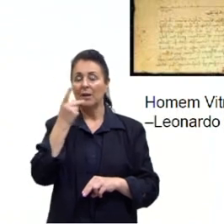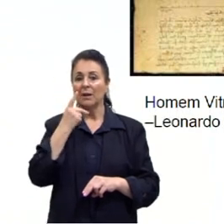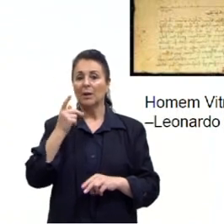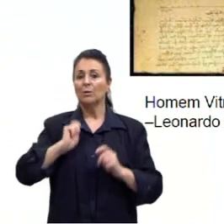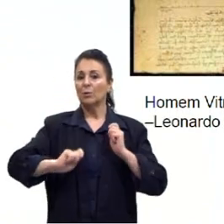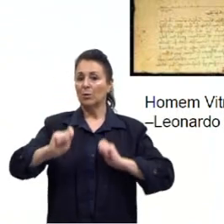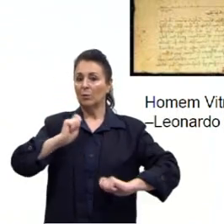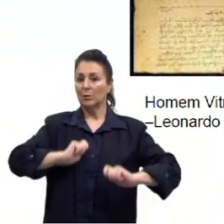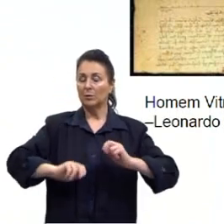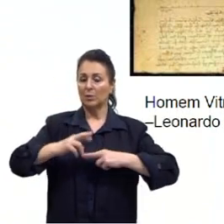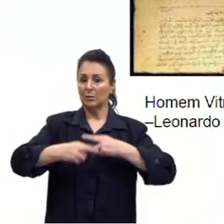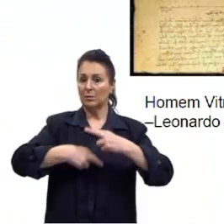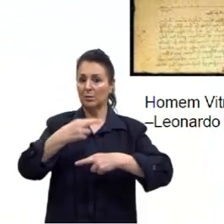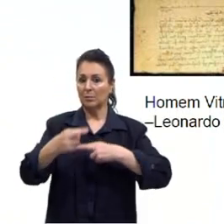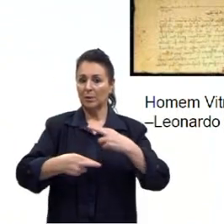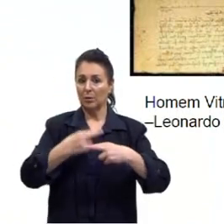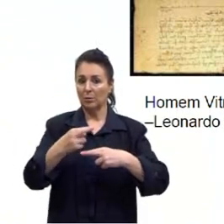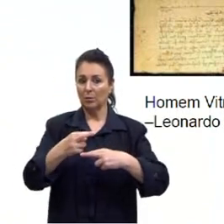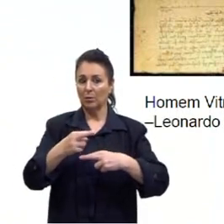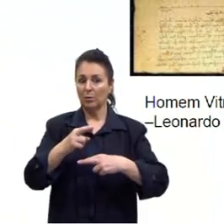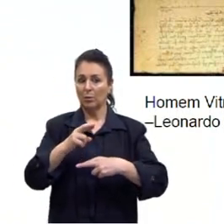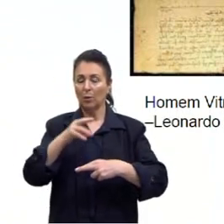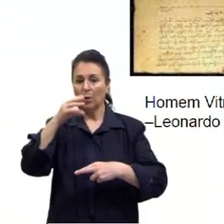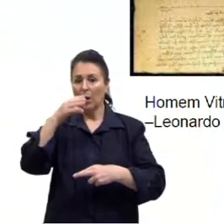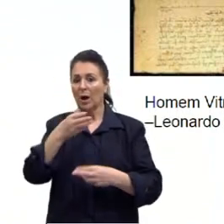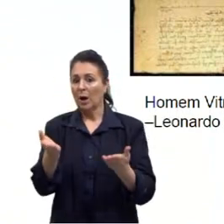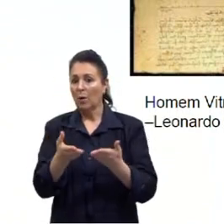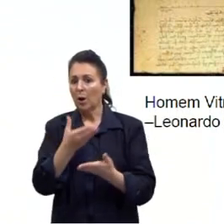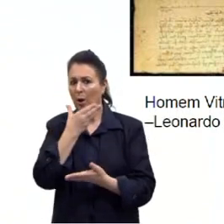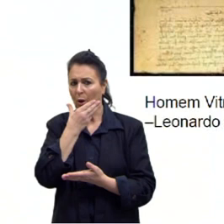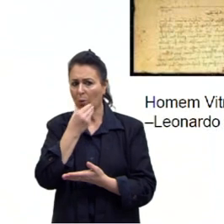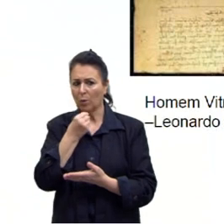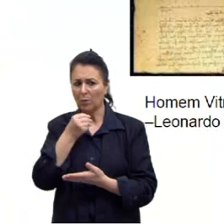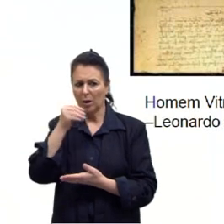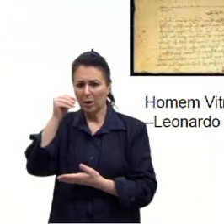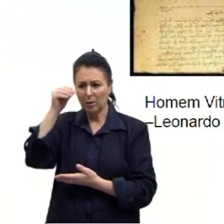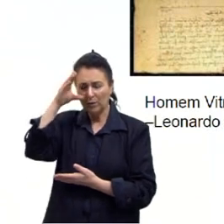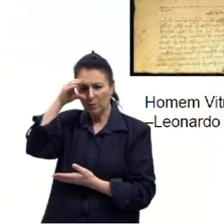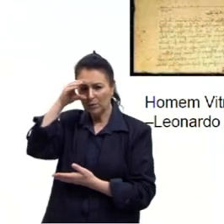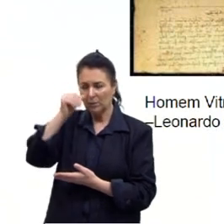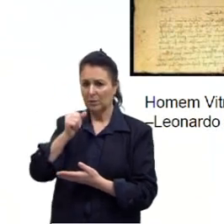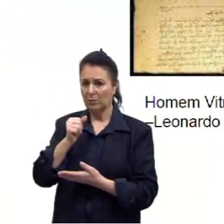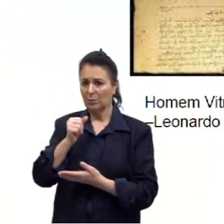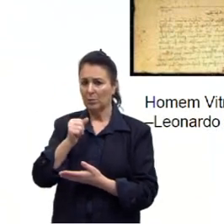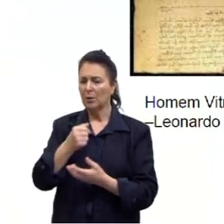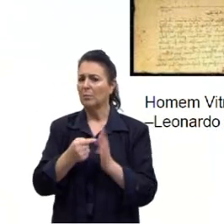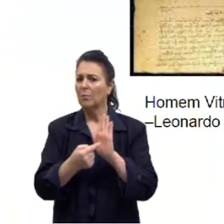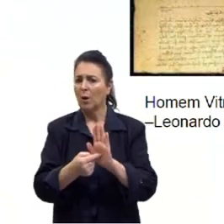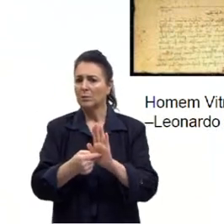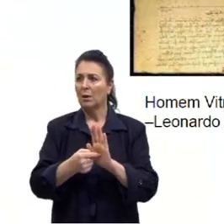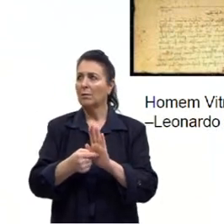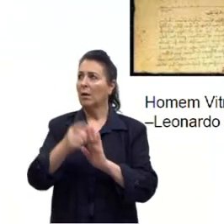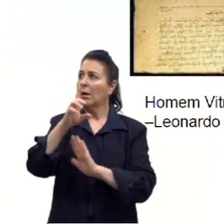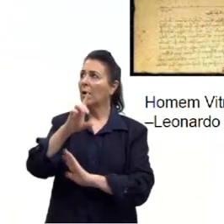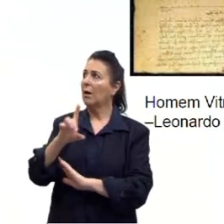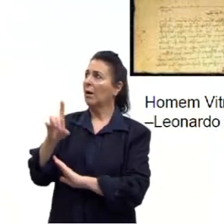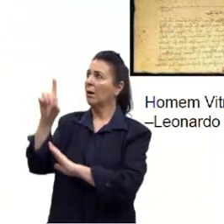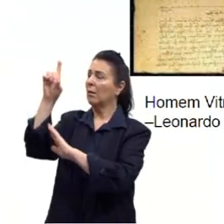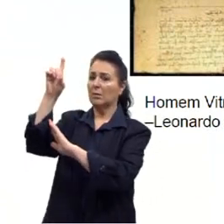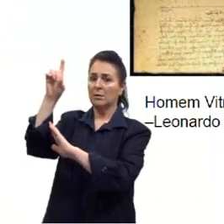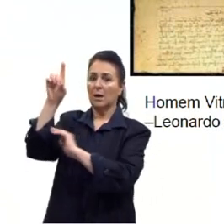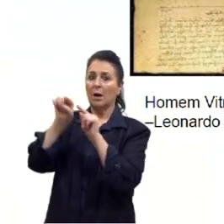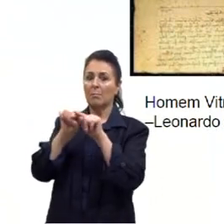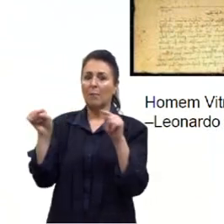não vê mais o homem como simples observador do mundo que expressa a grandeza de Deus mas como a expressão